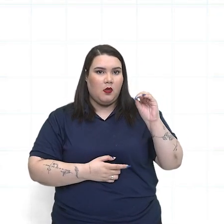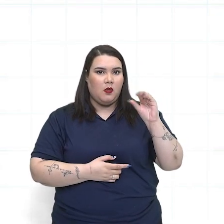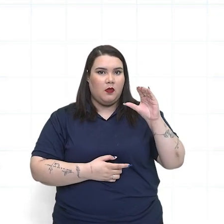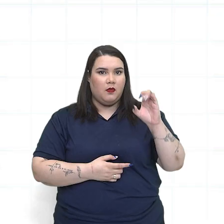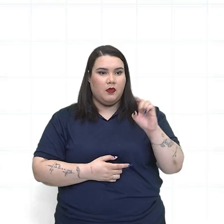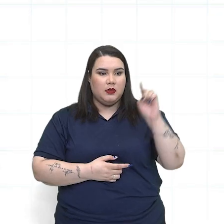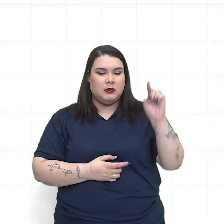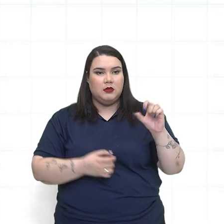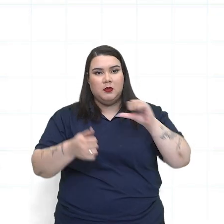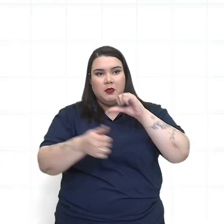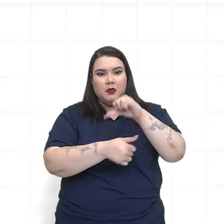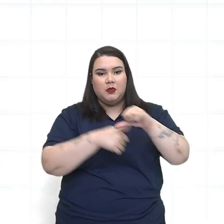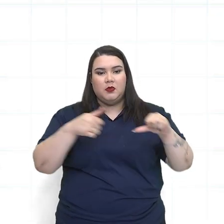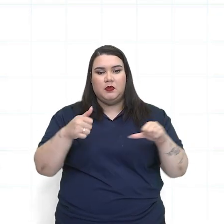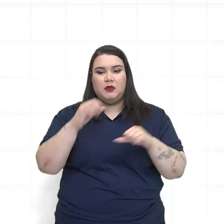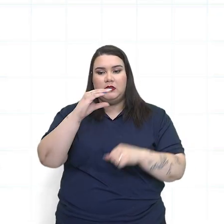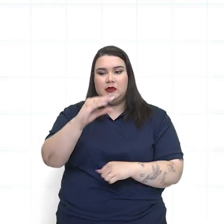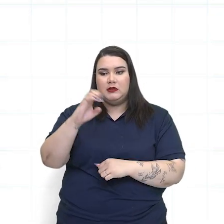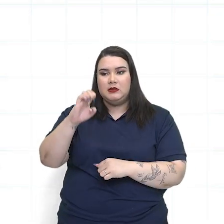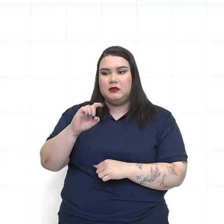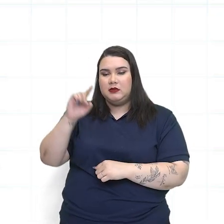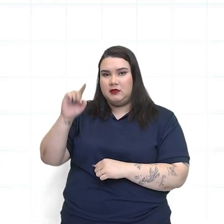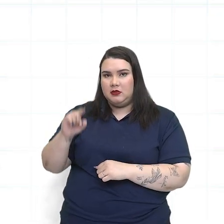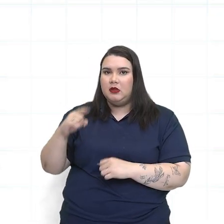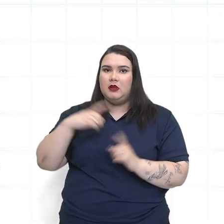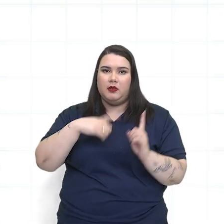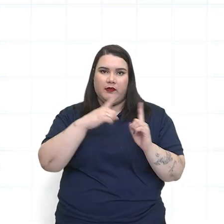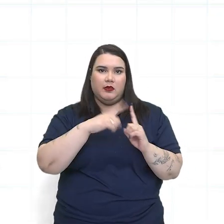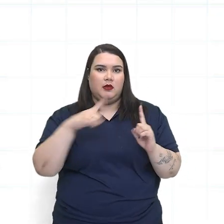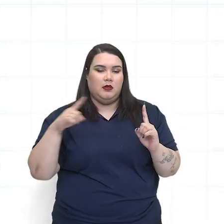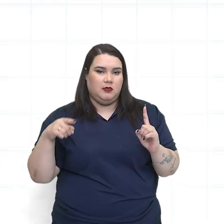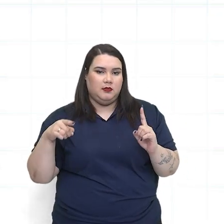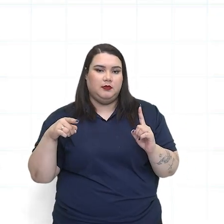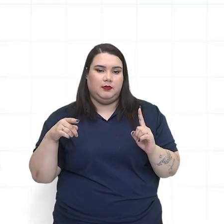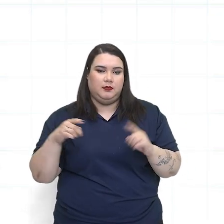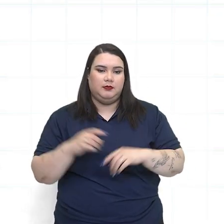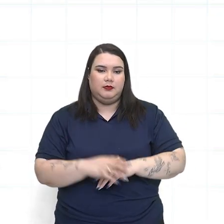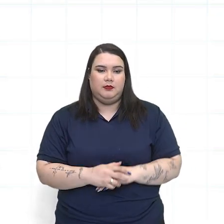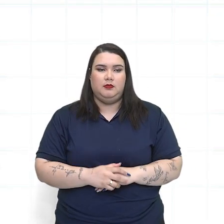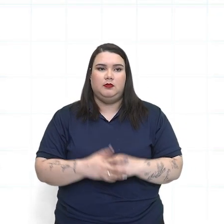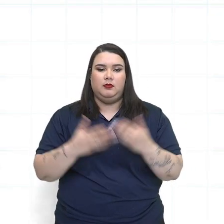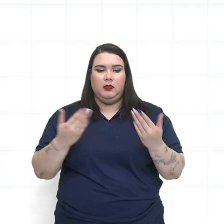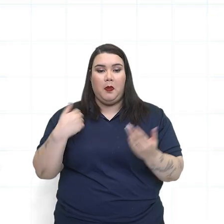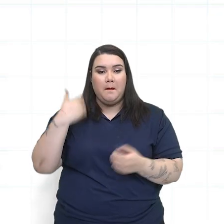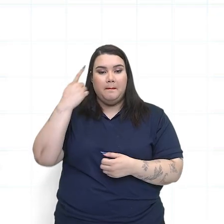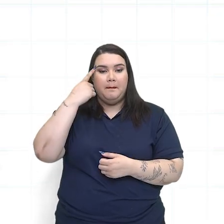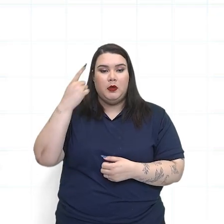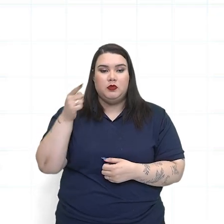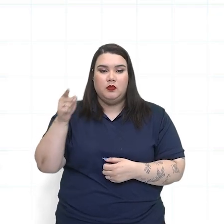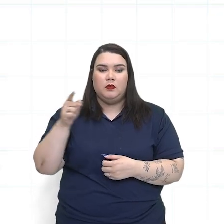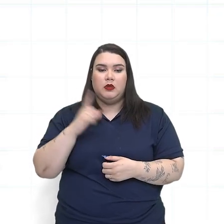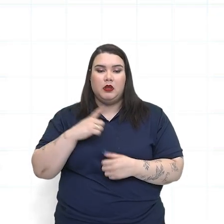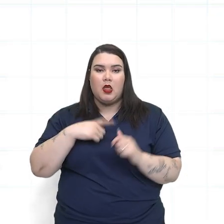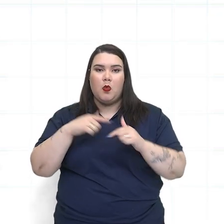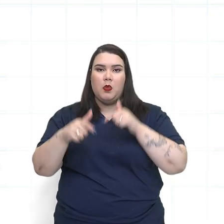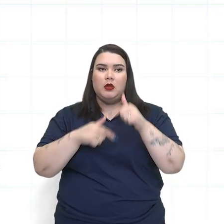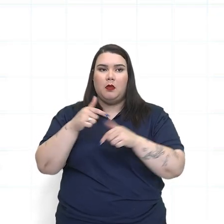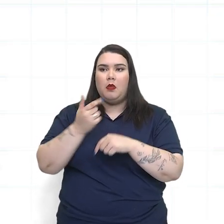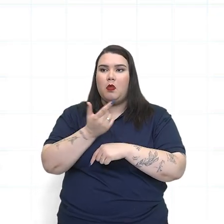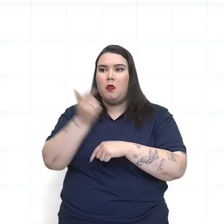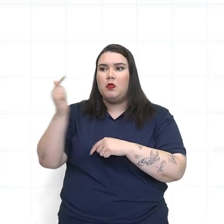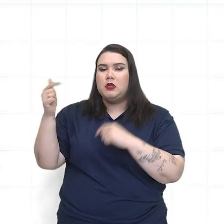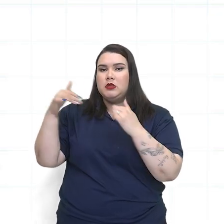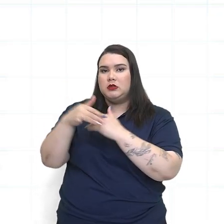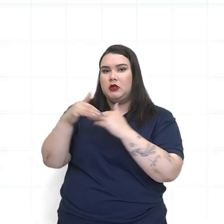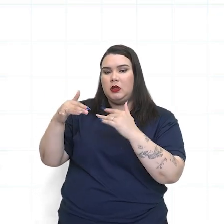você. Então, aqui existe uma variação. Pensei que você ainda estivesse na agência em